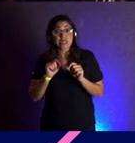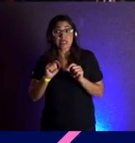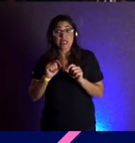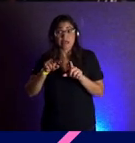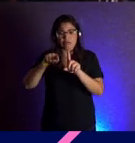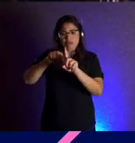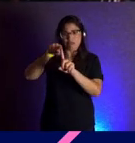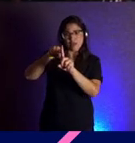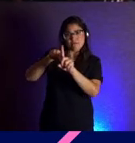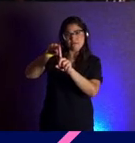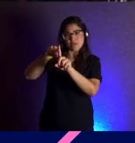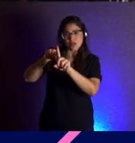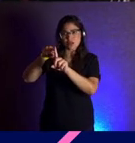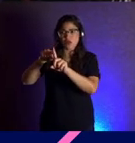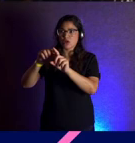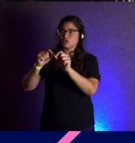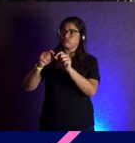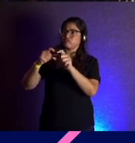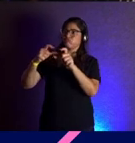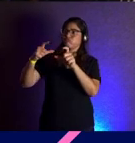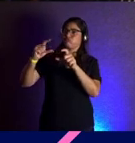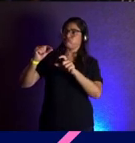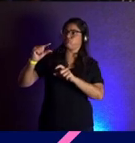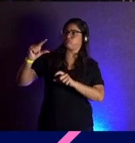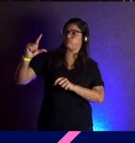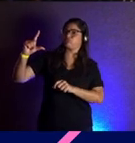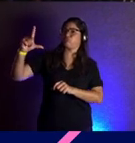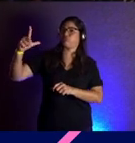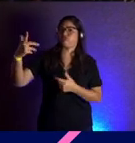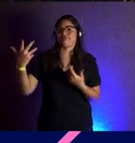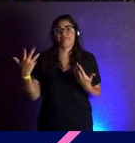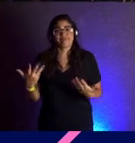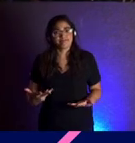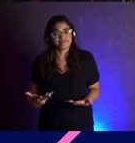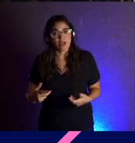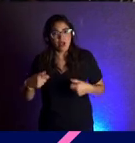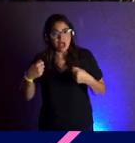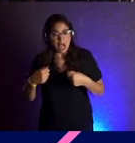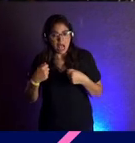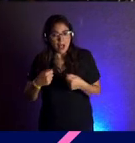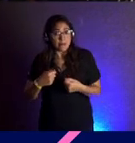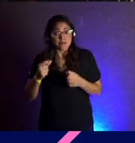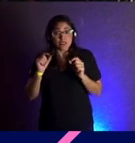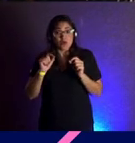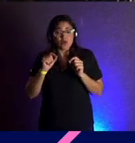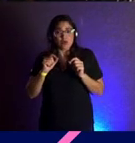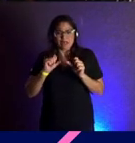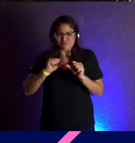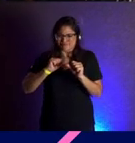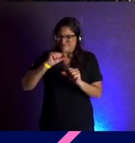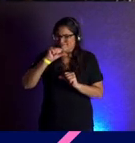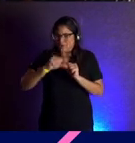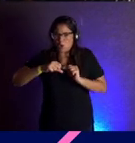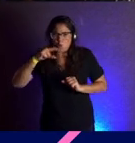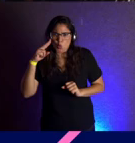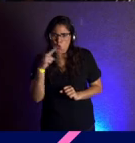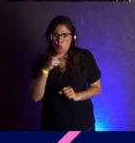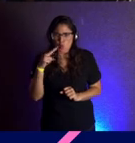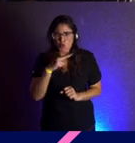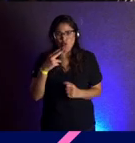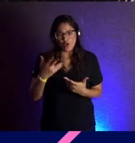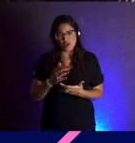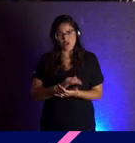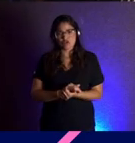temos que tomar atitudes de mitigação seríssimas, né? E urgentes, né? Então, a gente está para atingir o limite